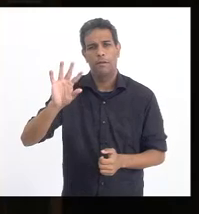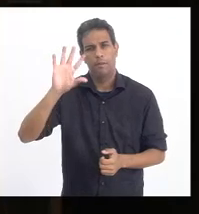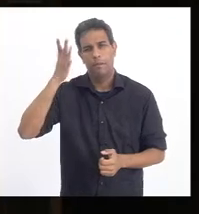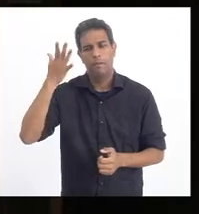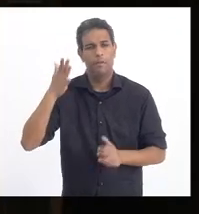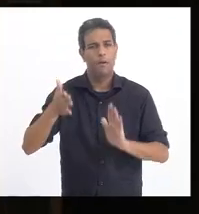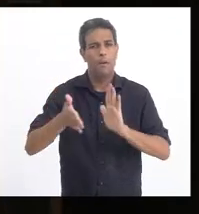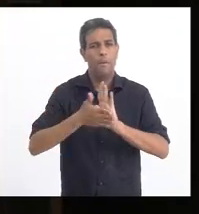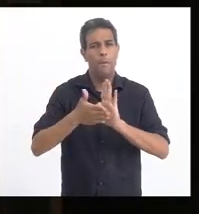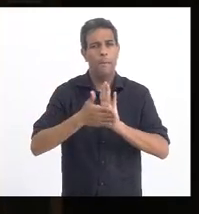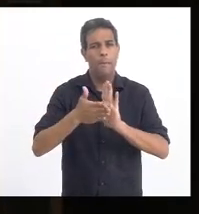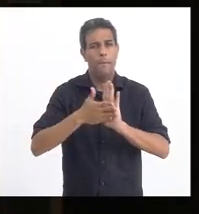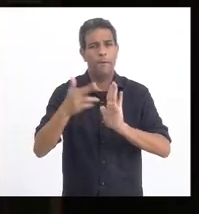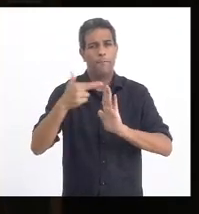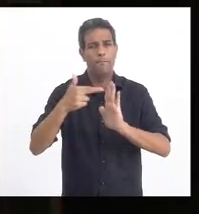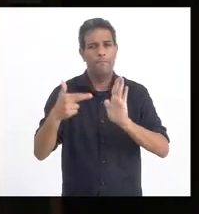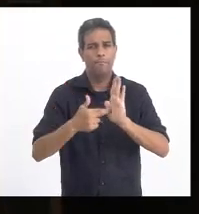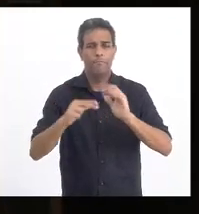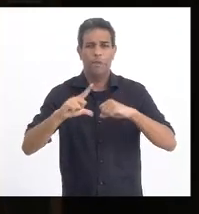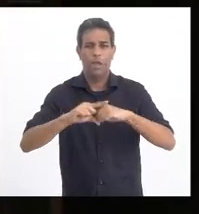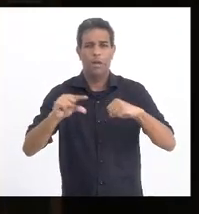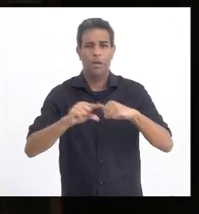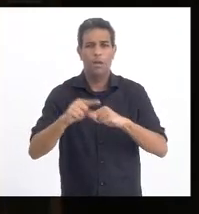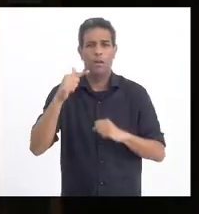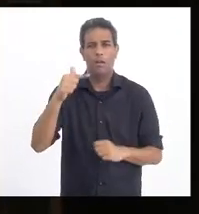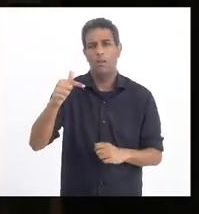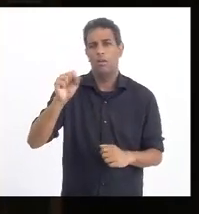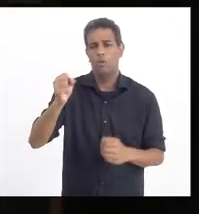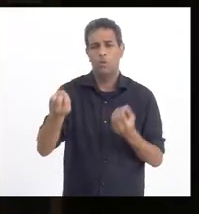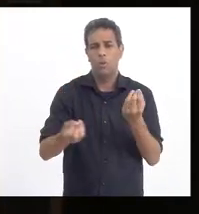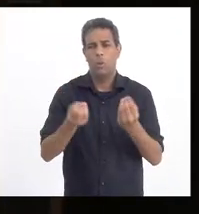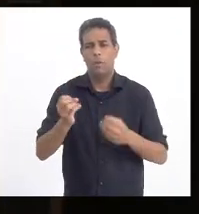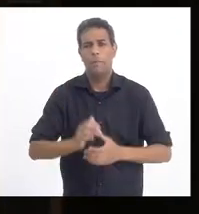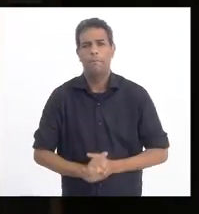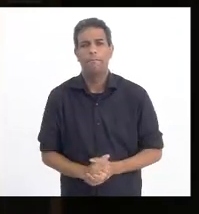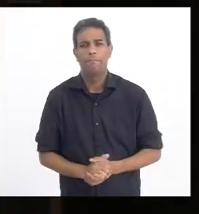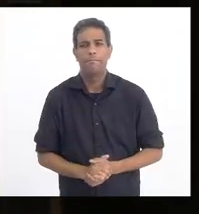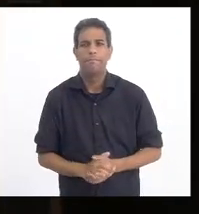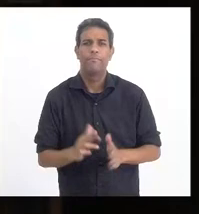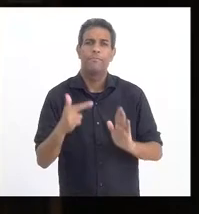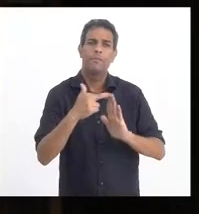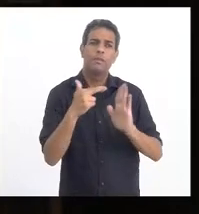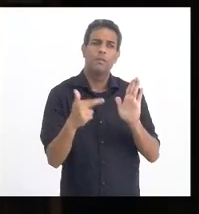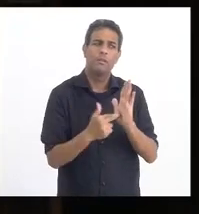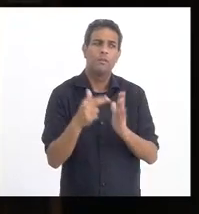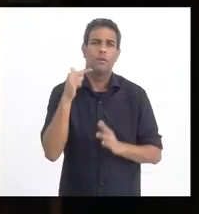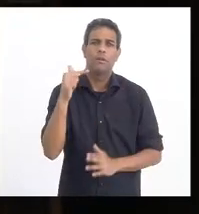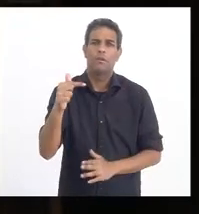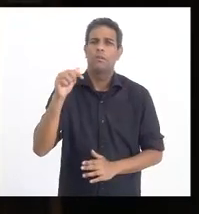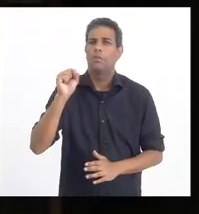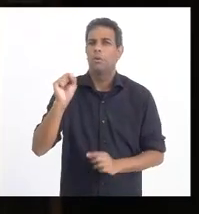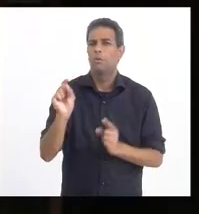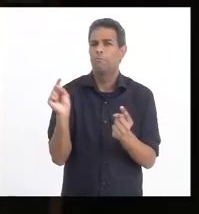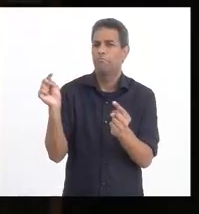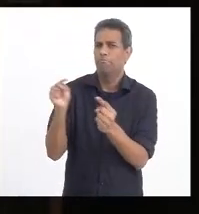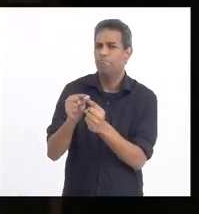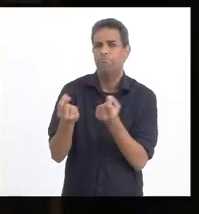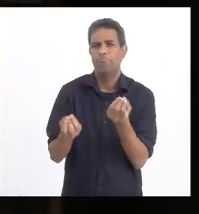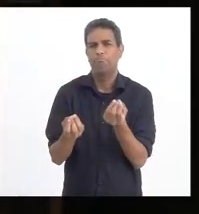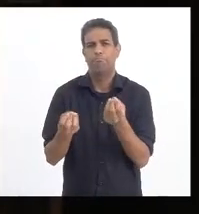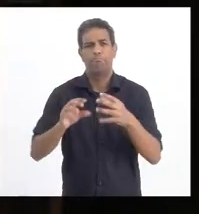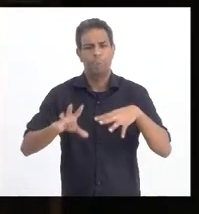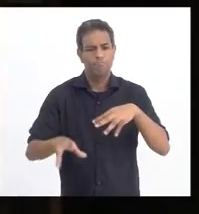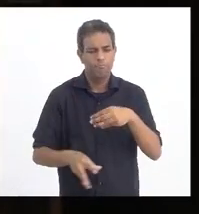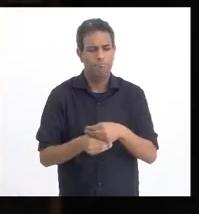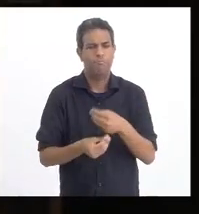resolvendo propondo a resolução também no artigo 78 resolvendo isso um artigo 78 ele prevê a